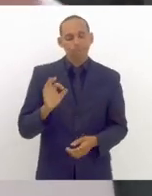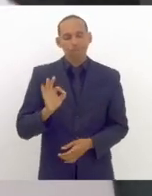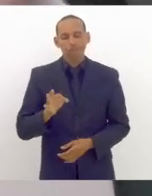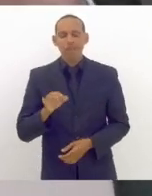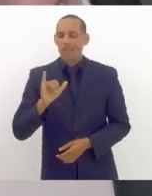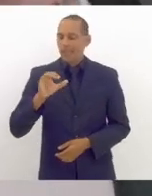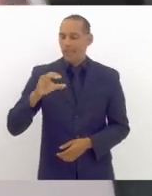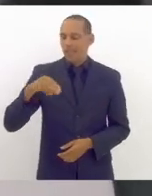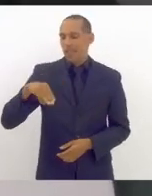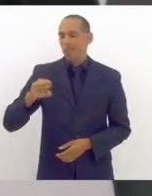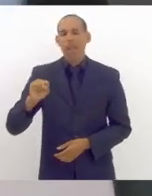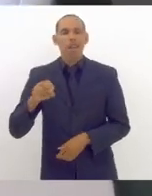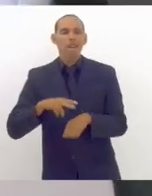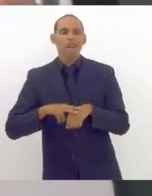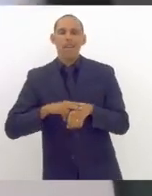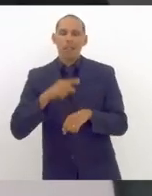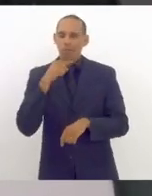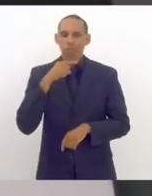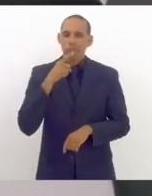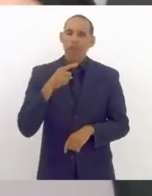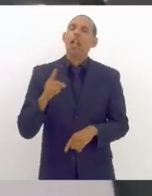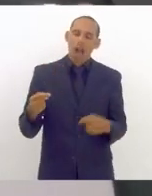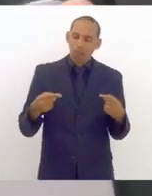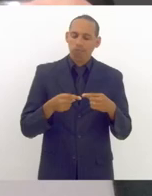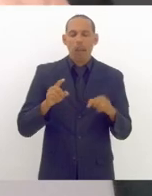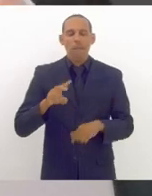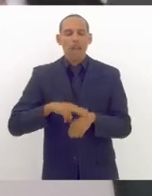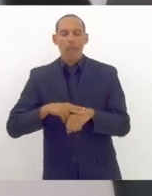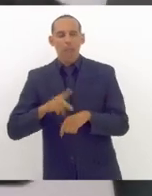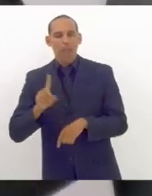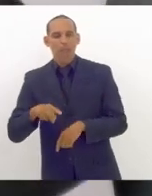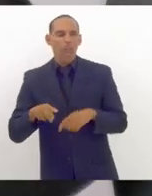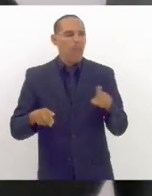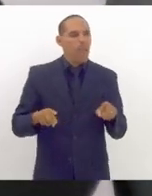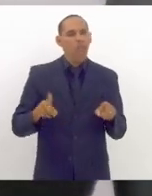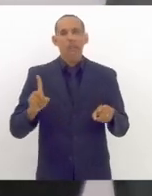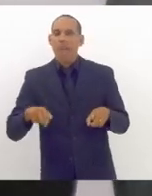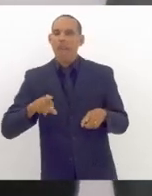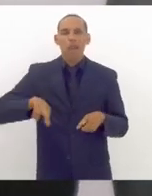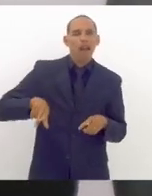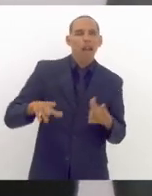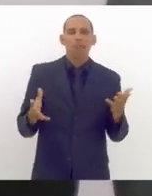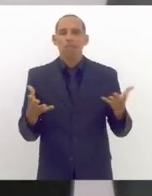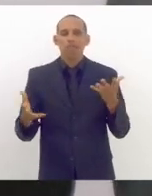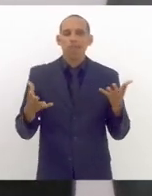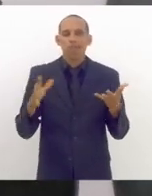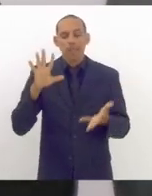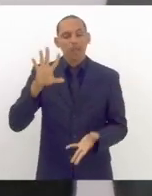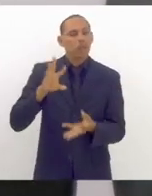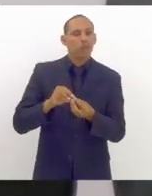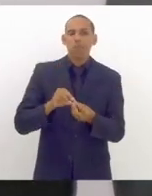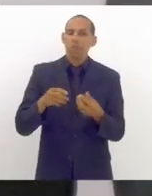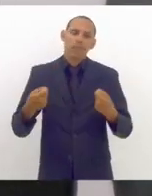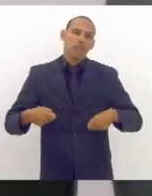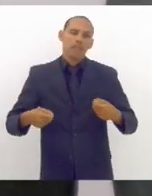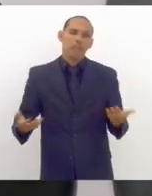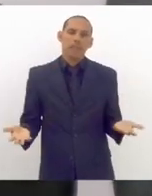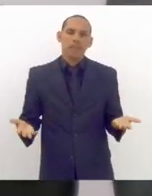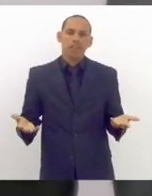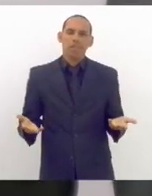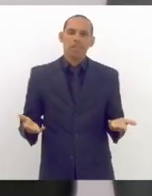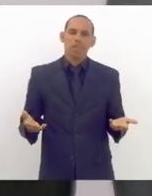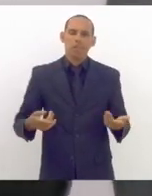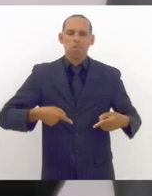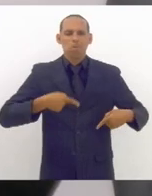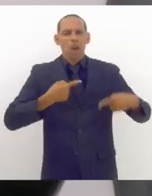verde não vale Tem que ser um outro que não vale o cms verde e aí chegando na conclusão desse assunto não é